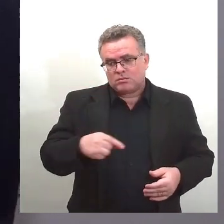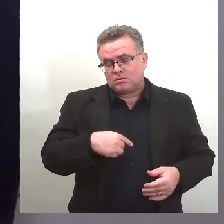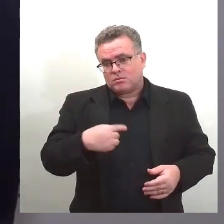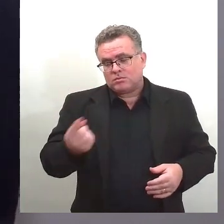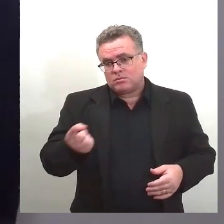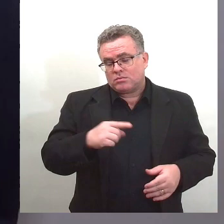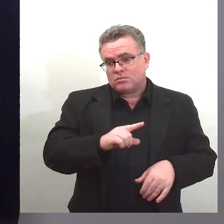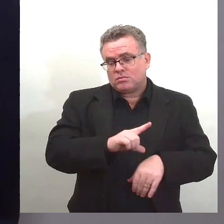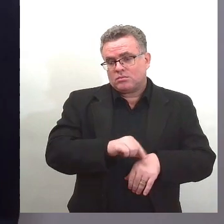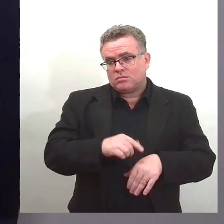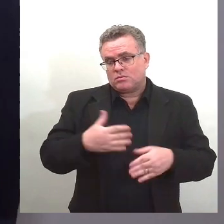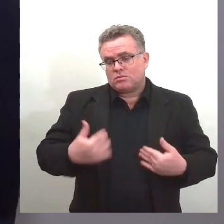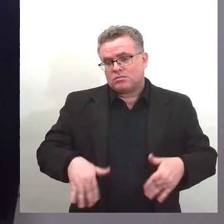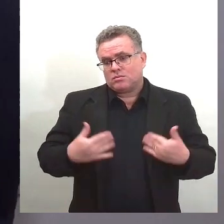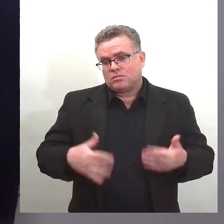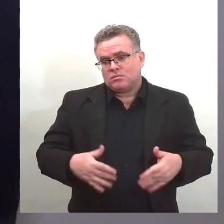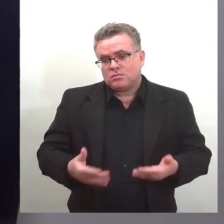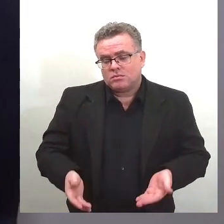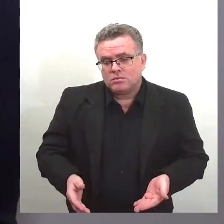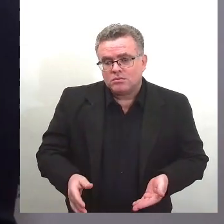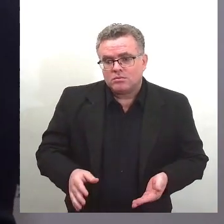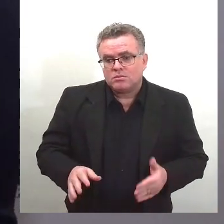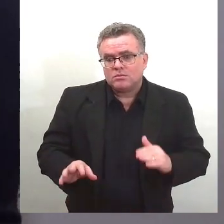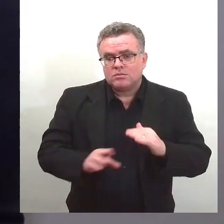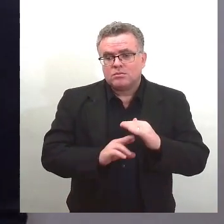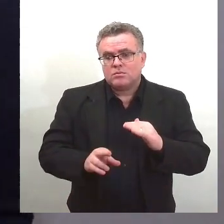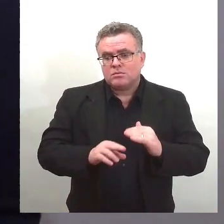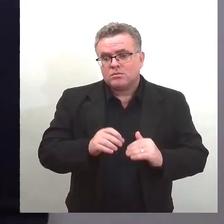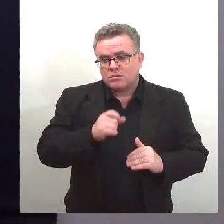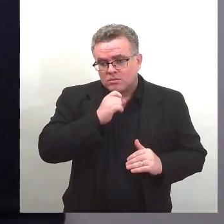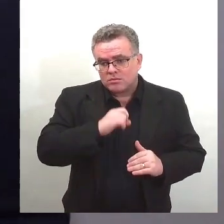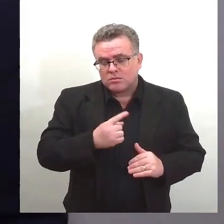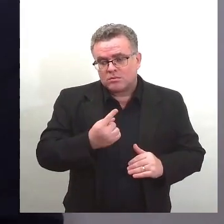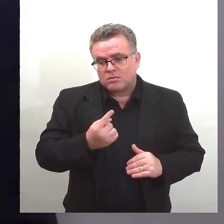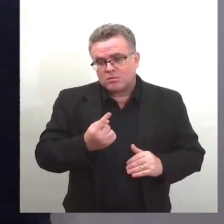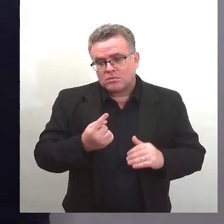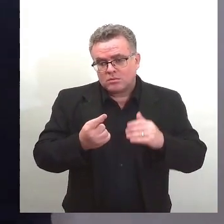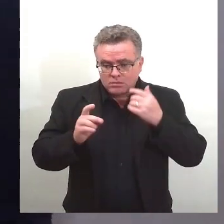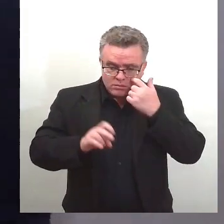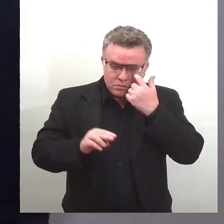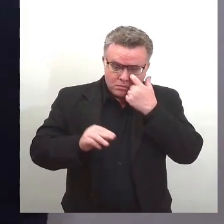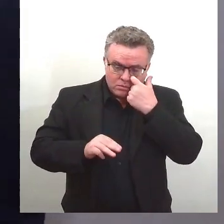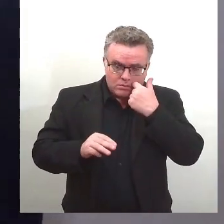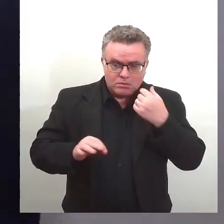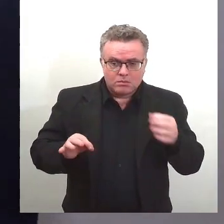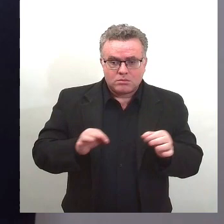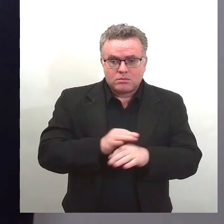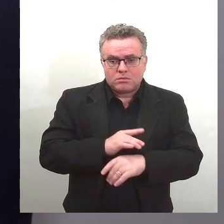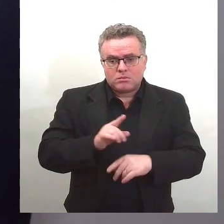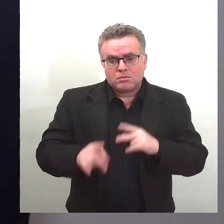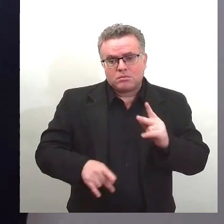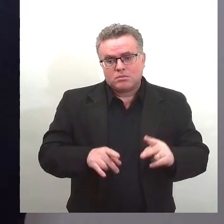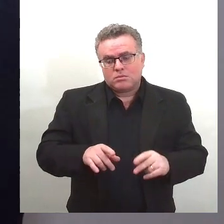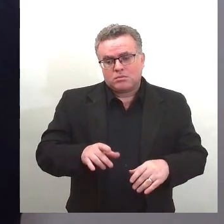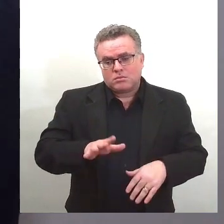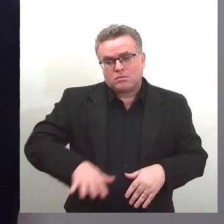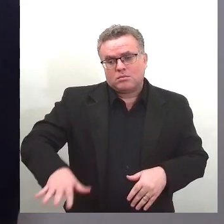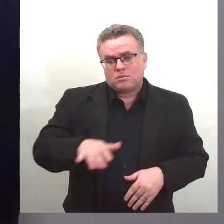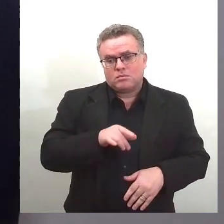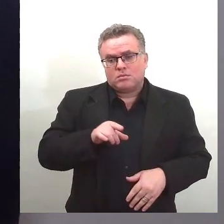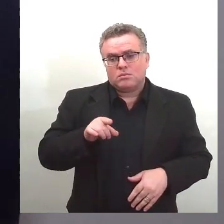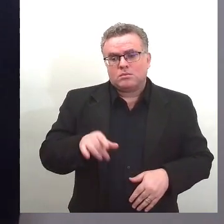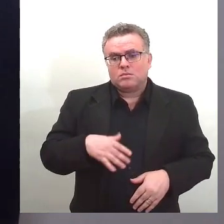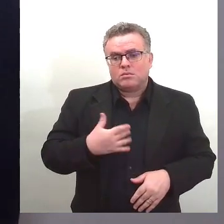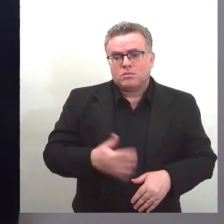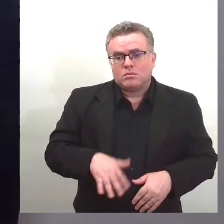Centro, em 15 em 15 minutos tem ônibus, mas nesses povoados são apenas, salvo engano, em 3